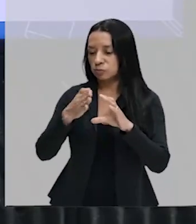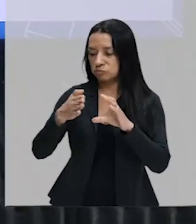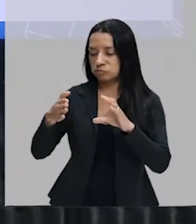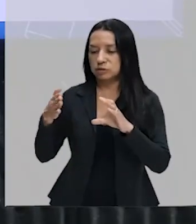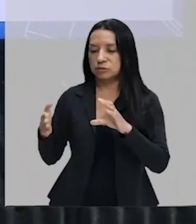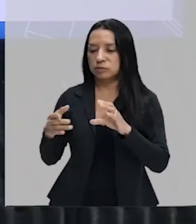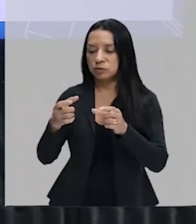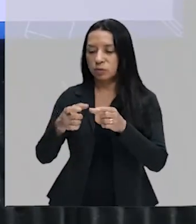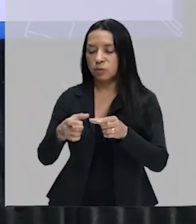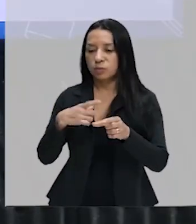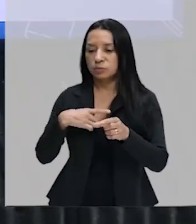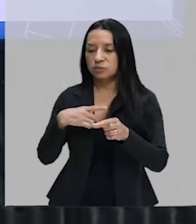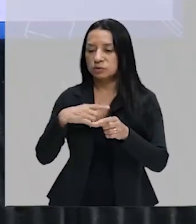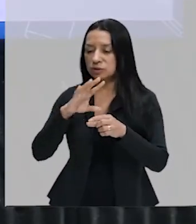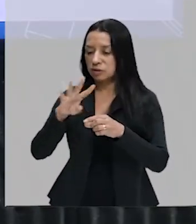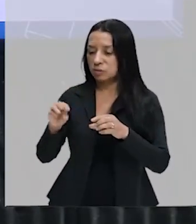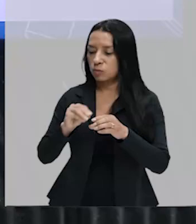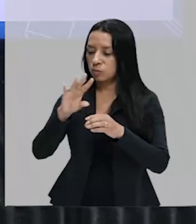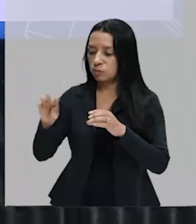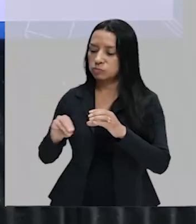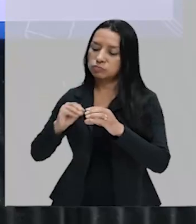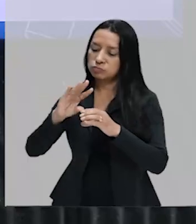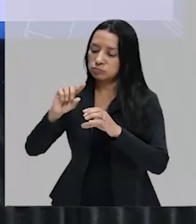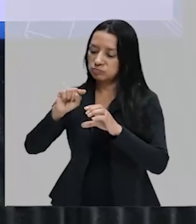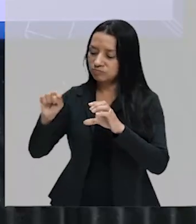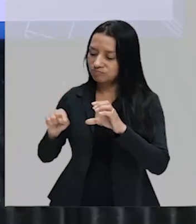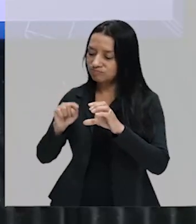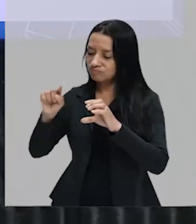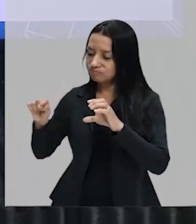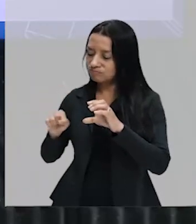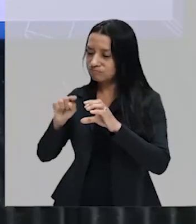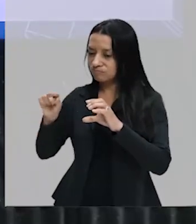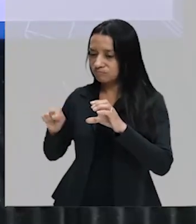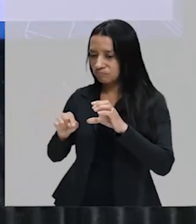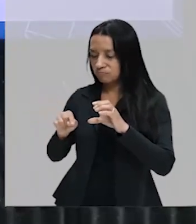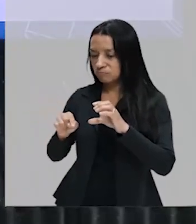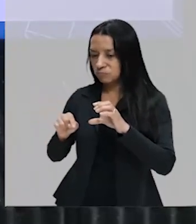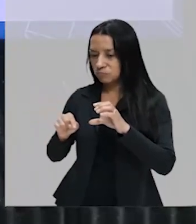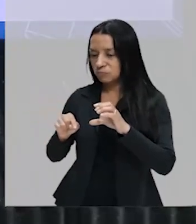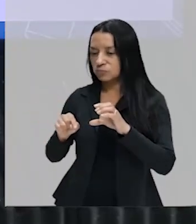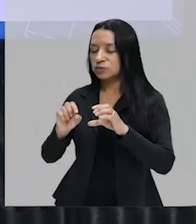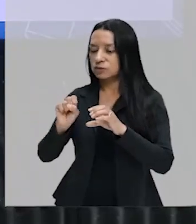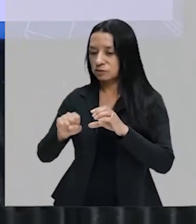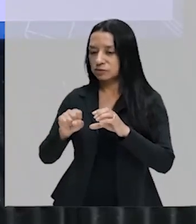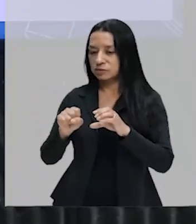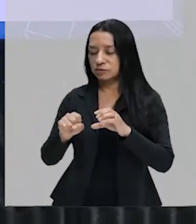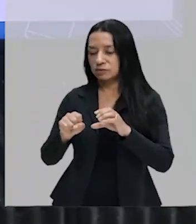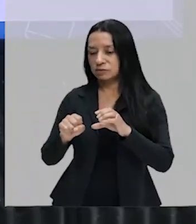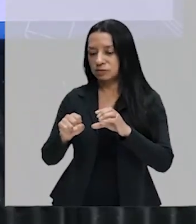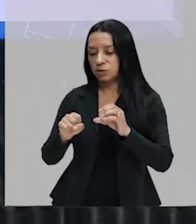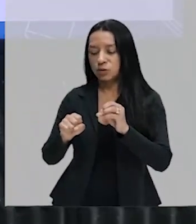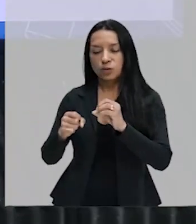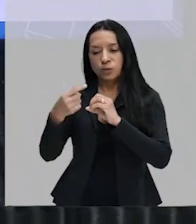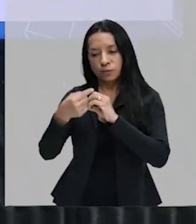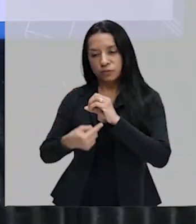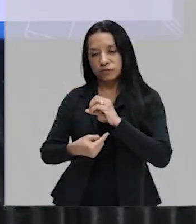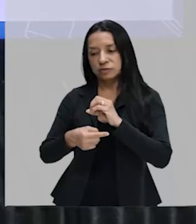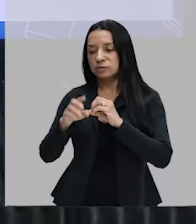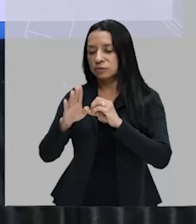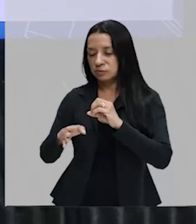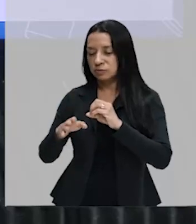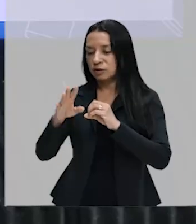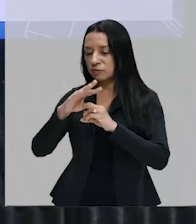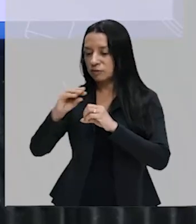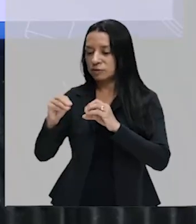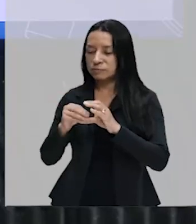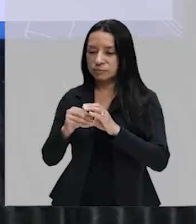na onde eu tivesse que colocar todos os subconjuntos que esse conjunto aqui M teria, sim, o vazio já faria parte